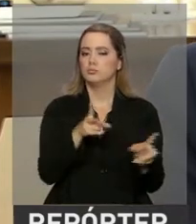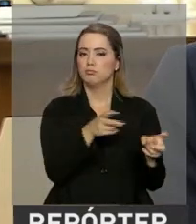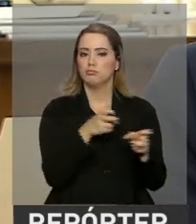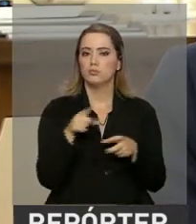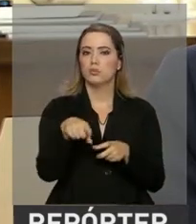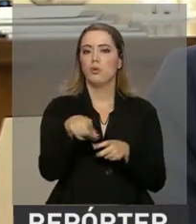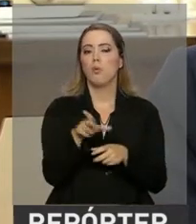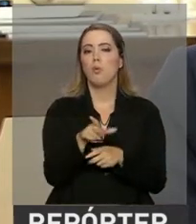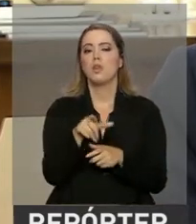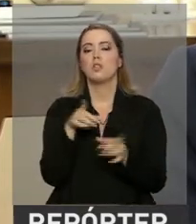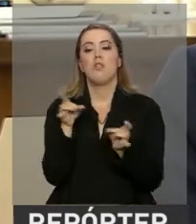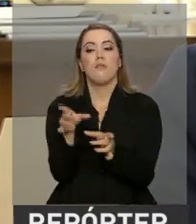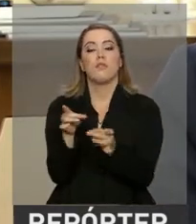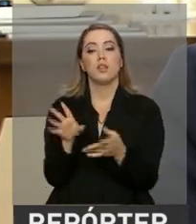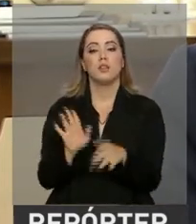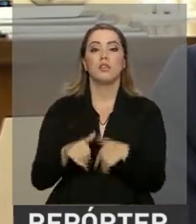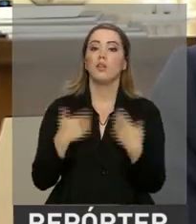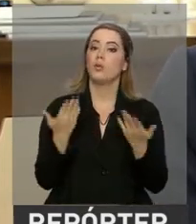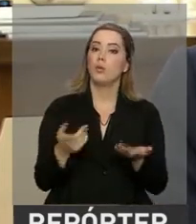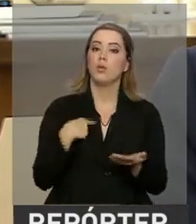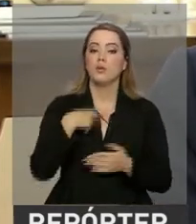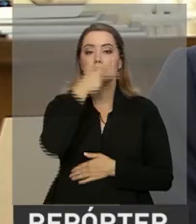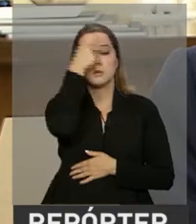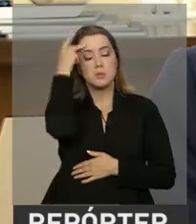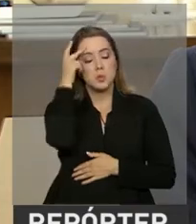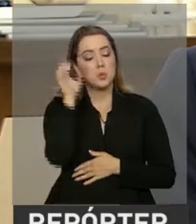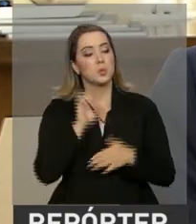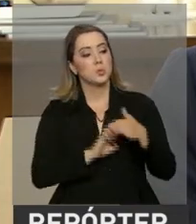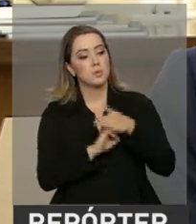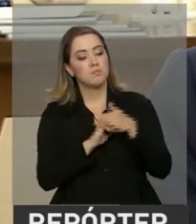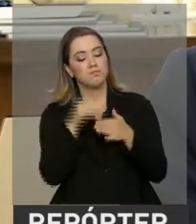para leilão para que as pessoas se organizem estudem avaliem